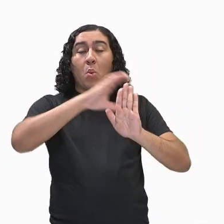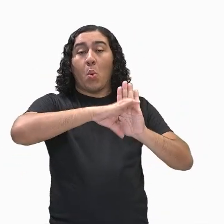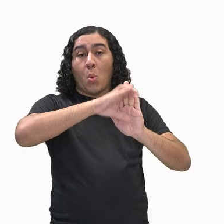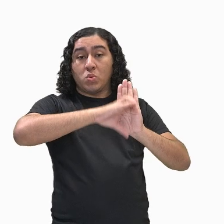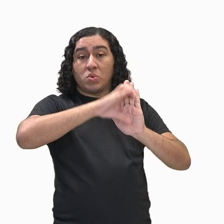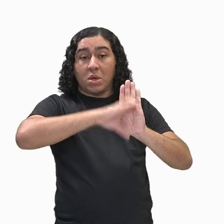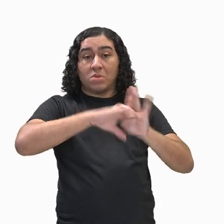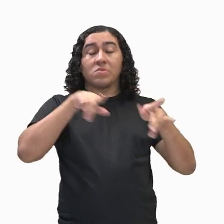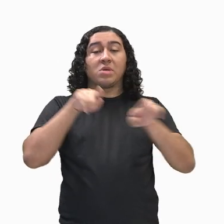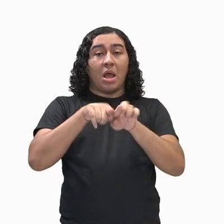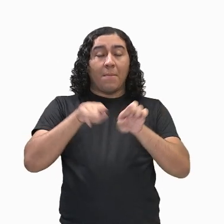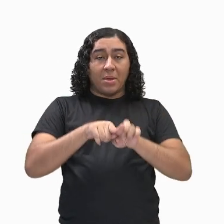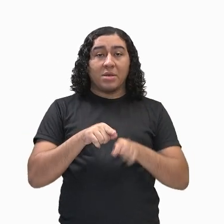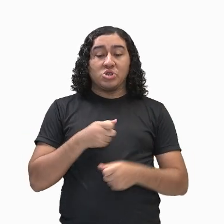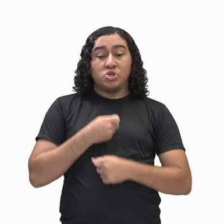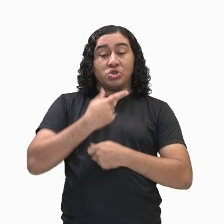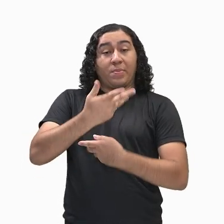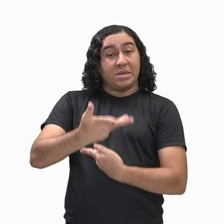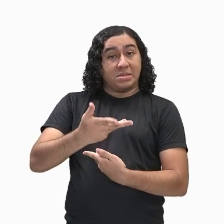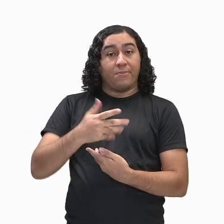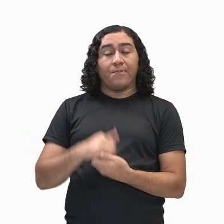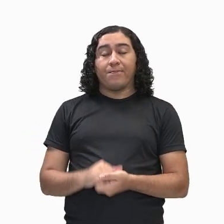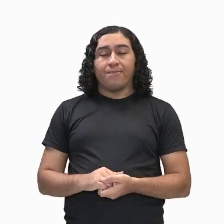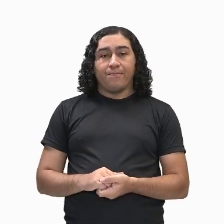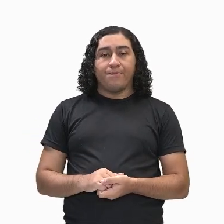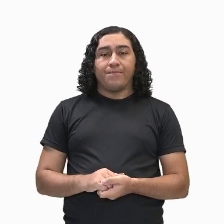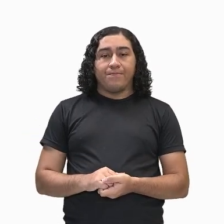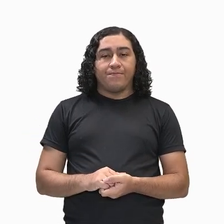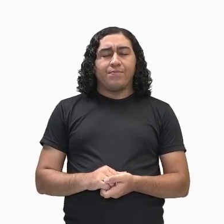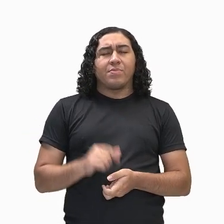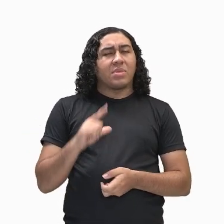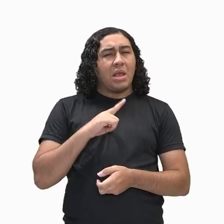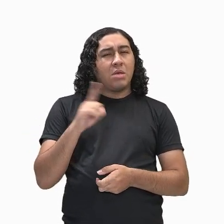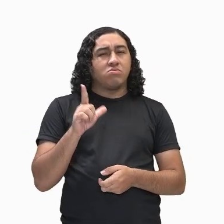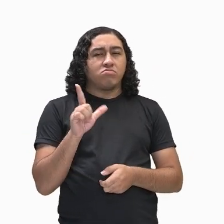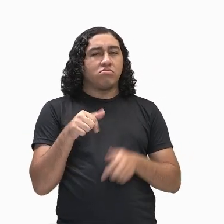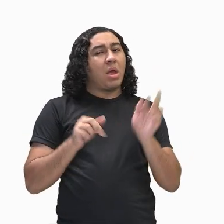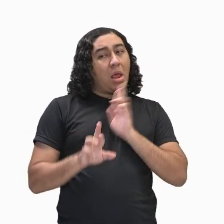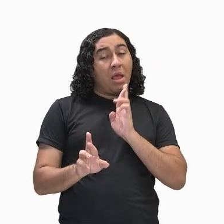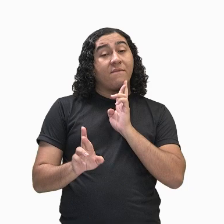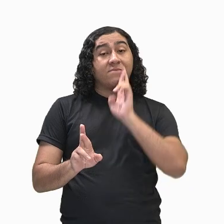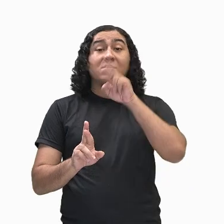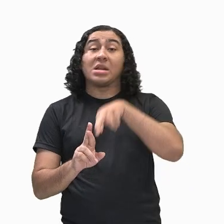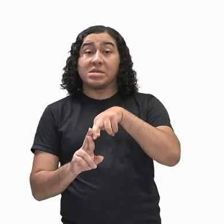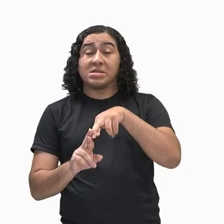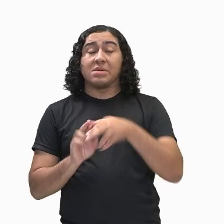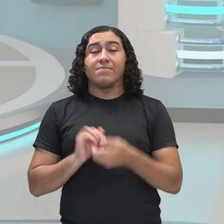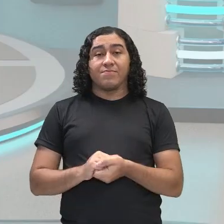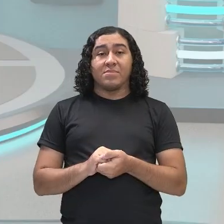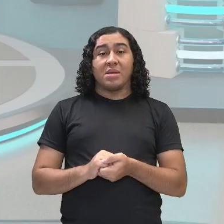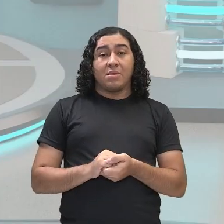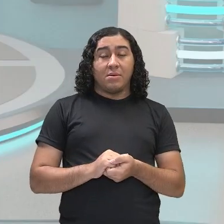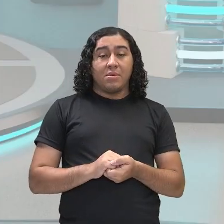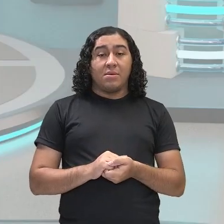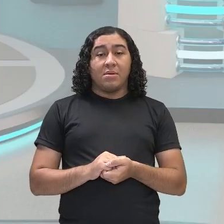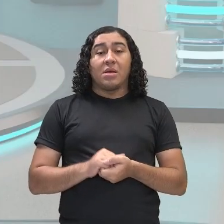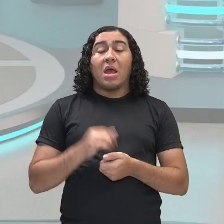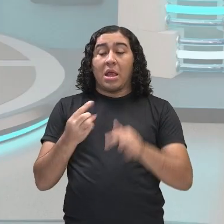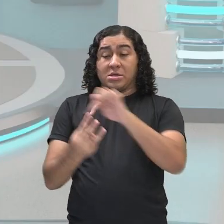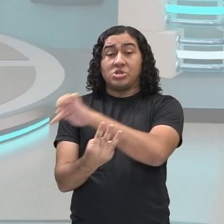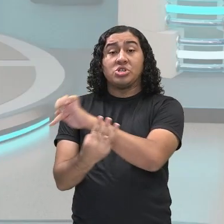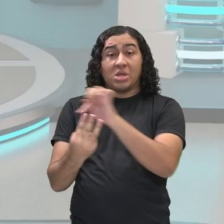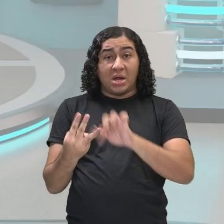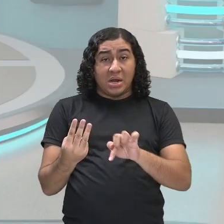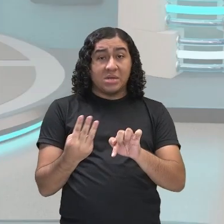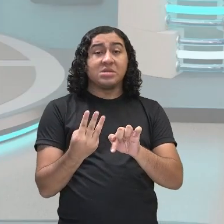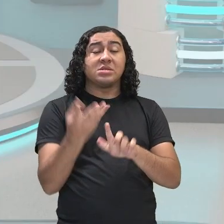conceitual. Olha só, aí a gente tem uma referência, digamos assim. A gente tem artistas de referências como o Andy Warhol, né,